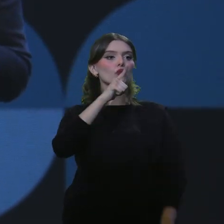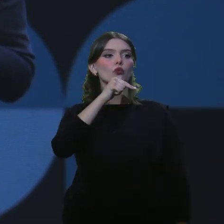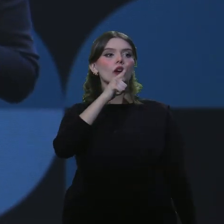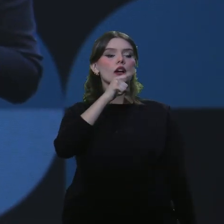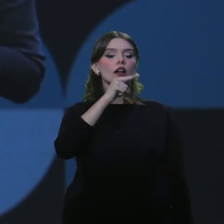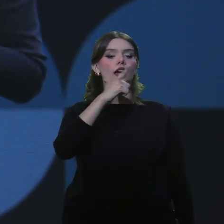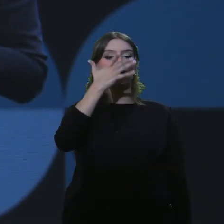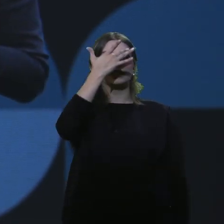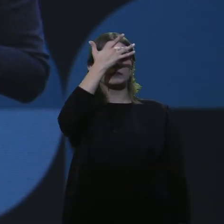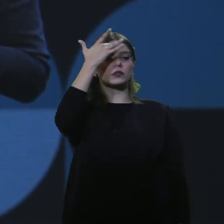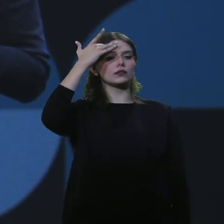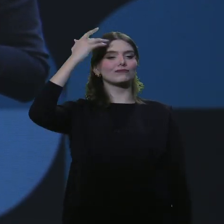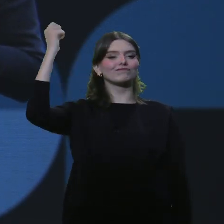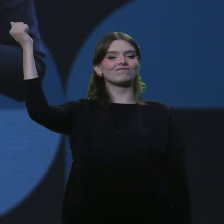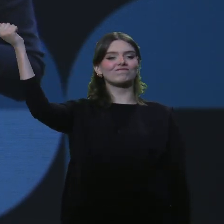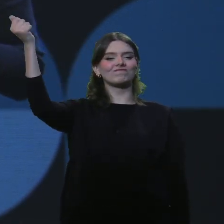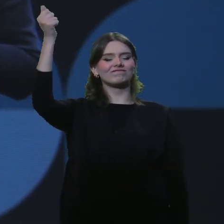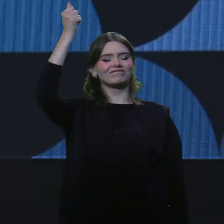aqueles que se arrependem.